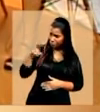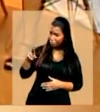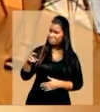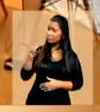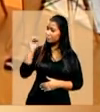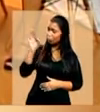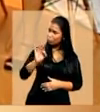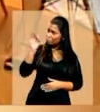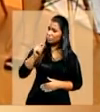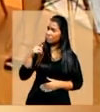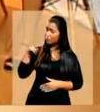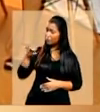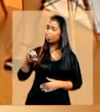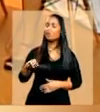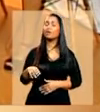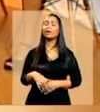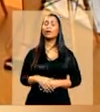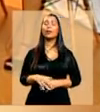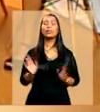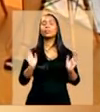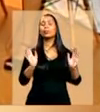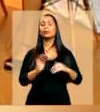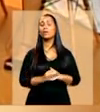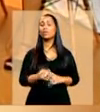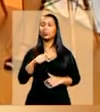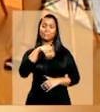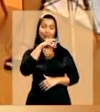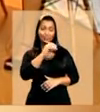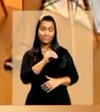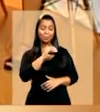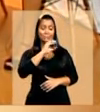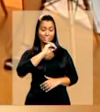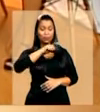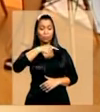gamer? Ele falou, não, 0% gamer não.